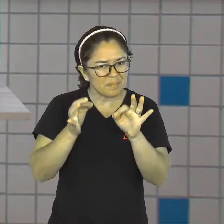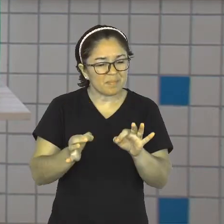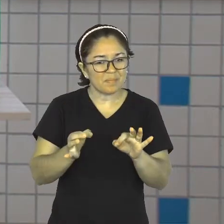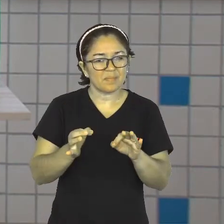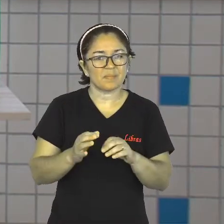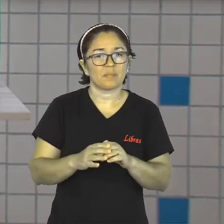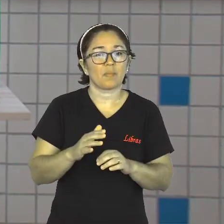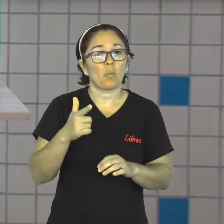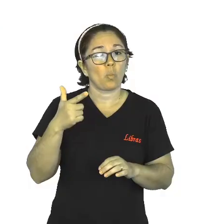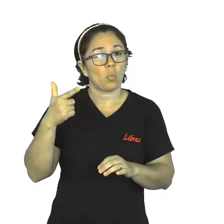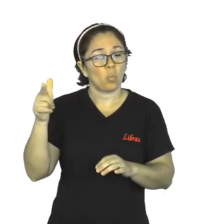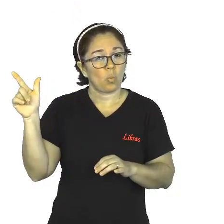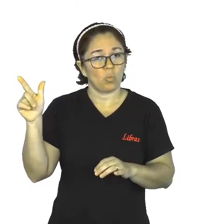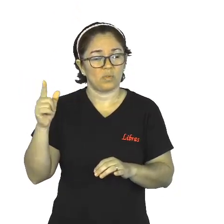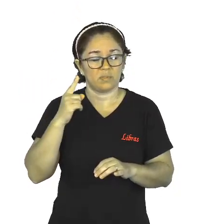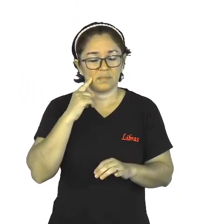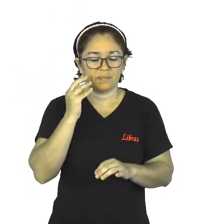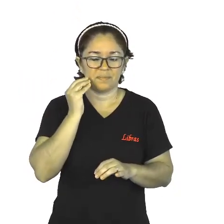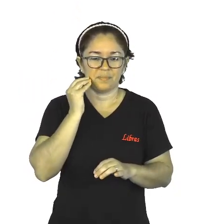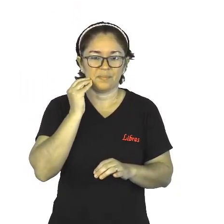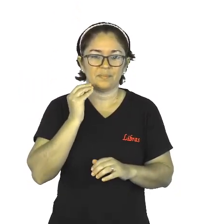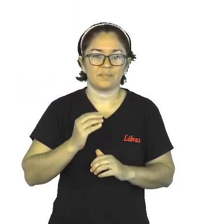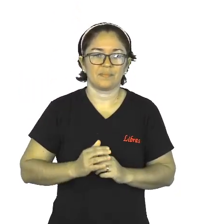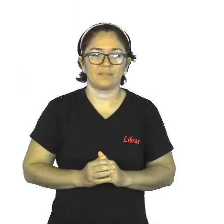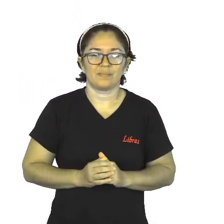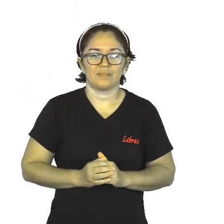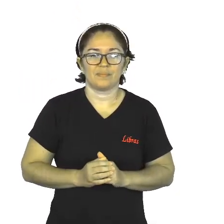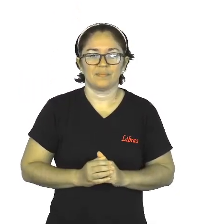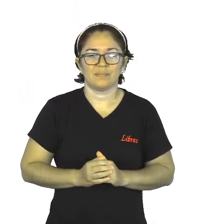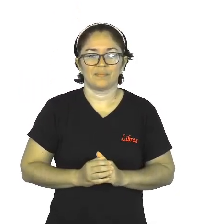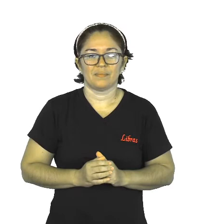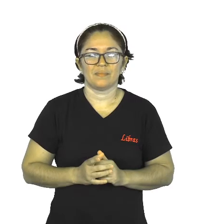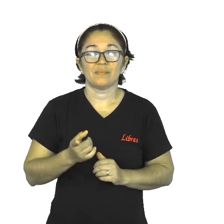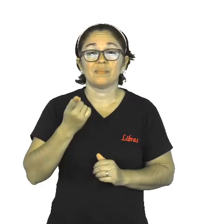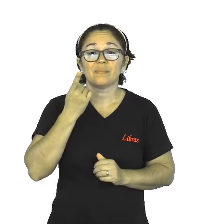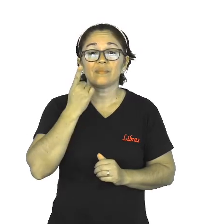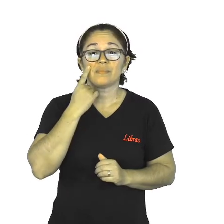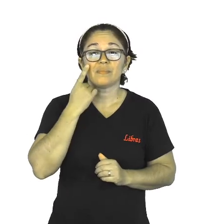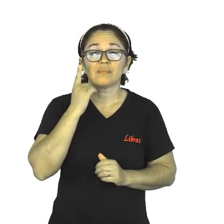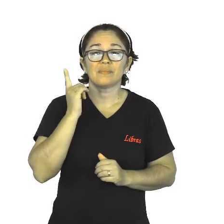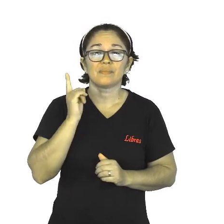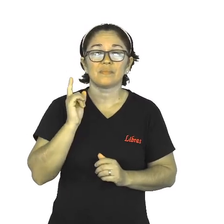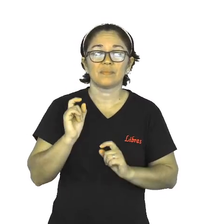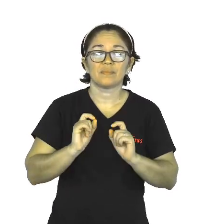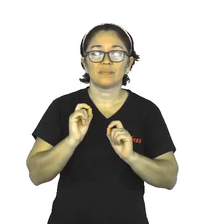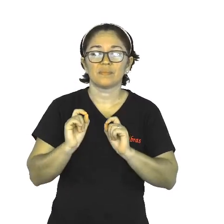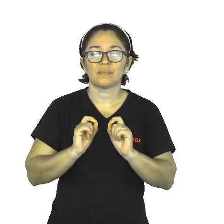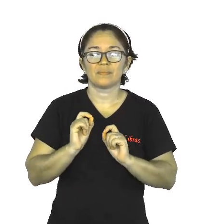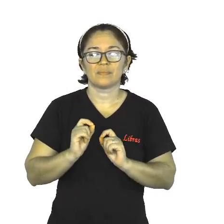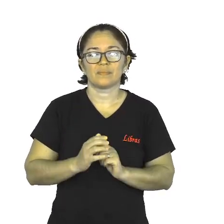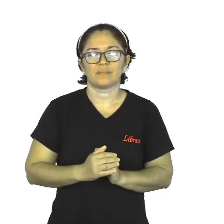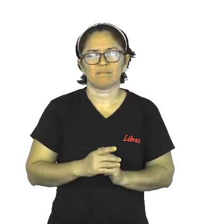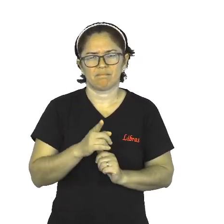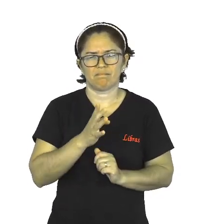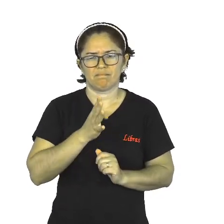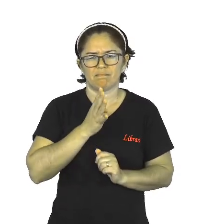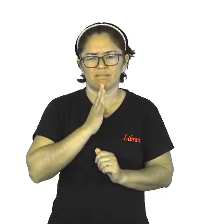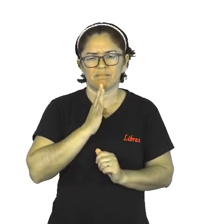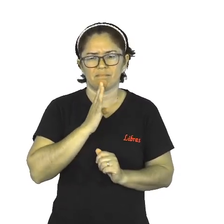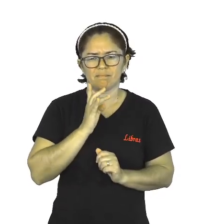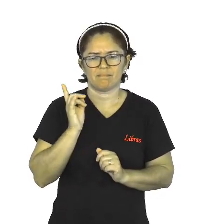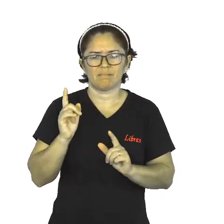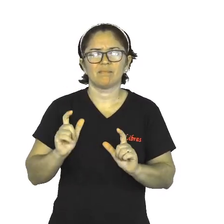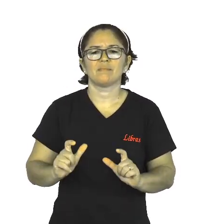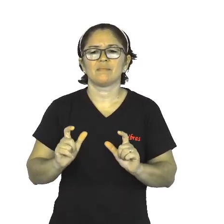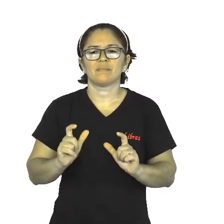outra situação. Observem só. Aqui vemos o que, meus amores? Vocês reconhecem esse